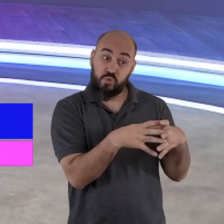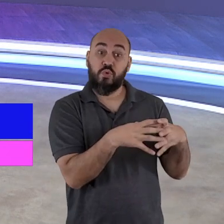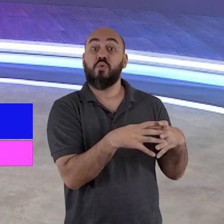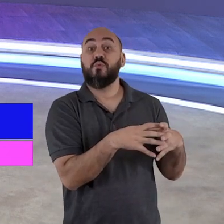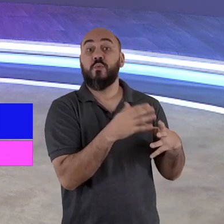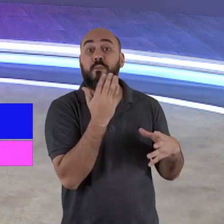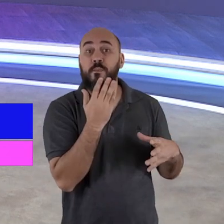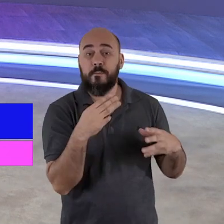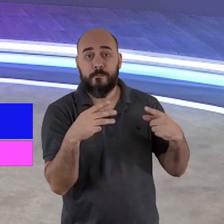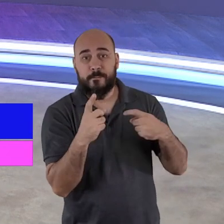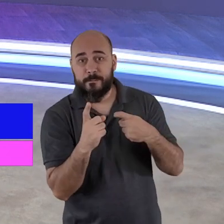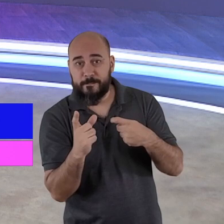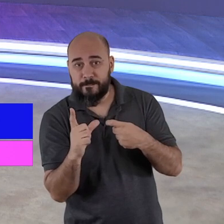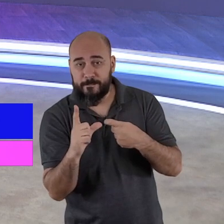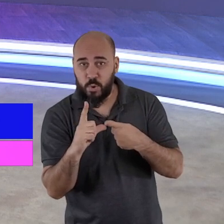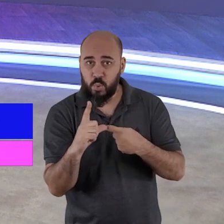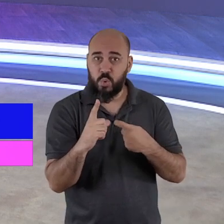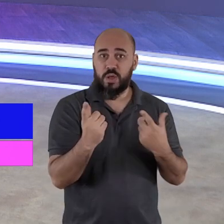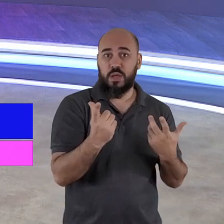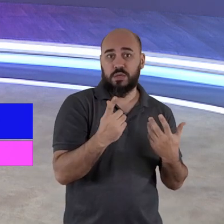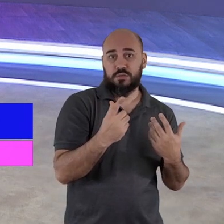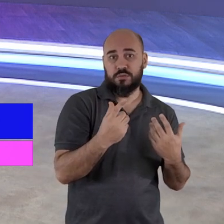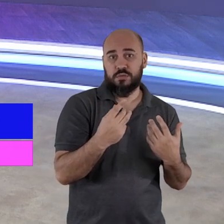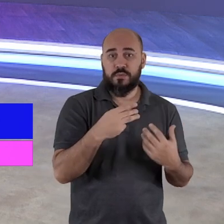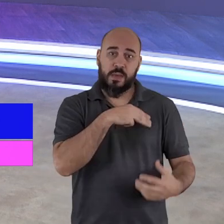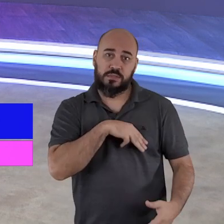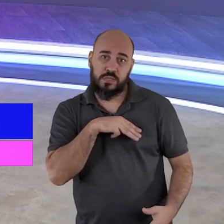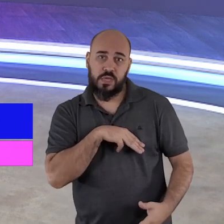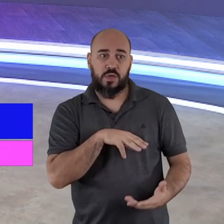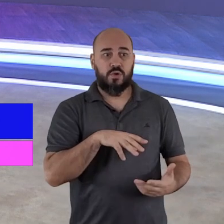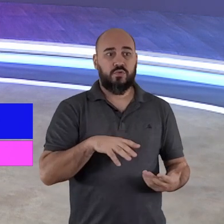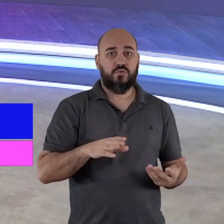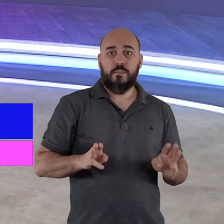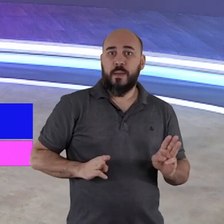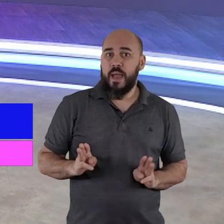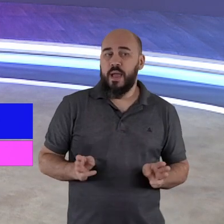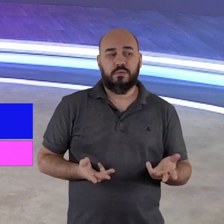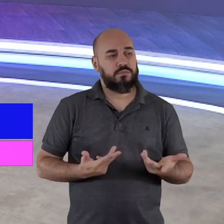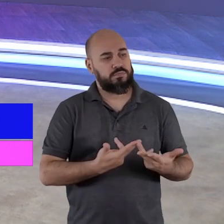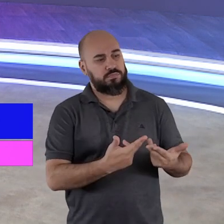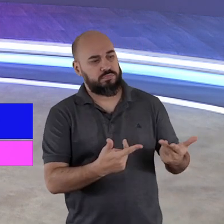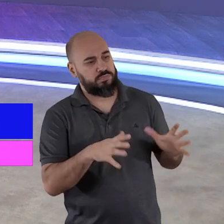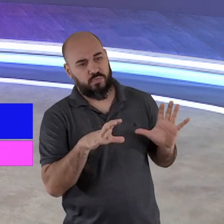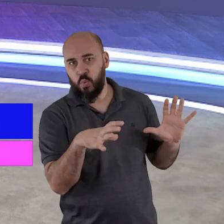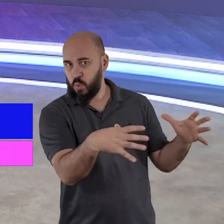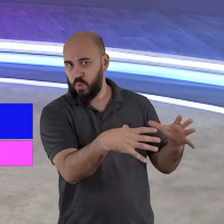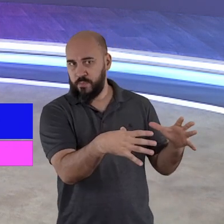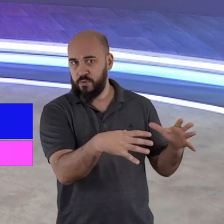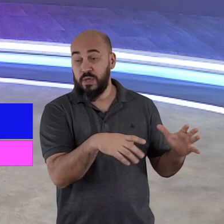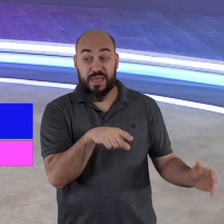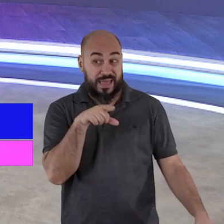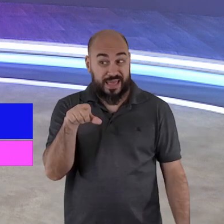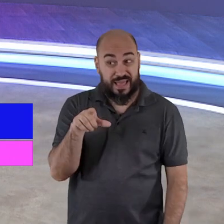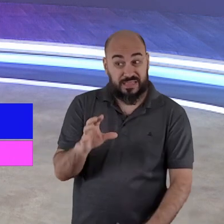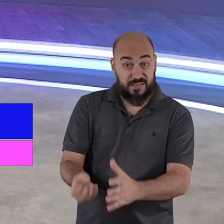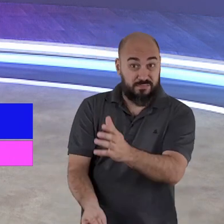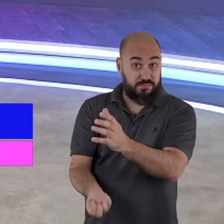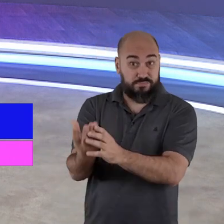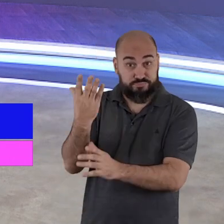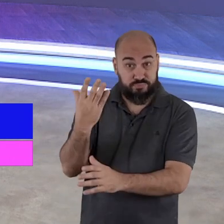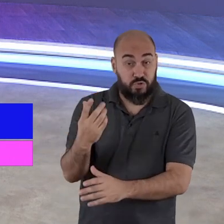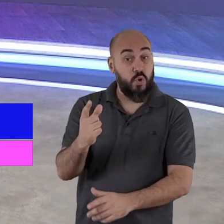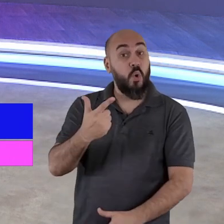Marcos, ou Lucas. Mas agora outras doutrinas passam a bater na porta da igreja e são incorporadas dentro